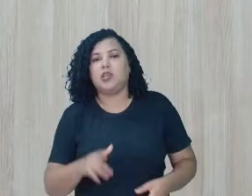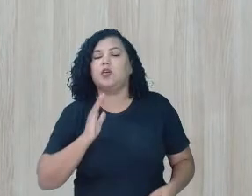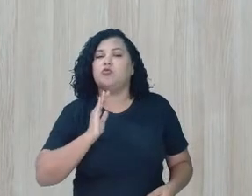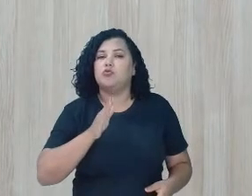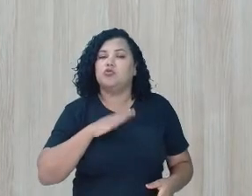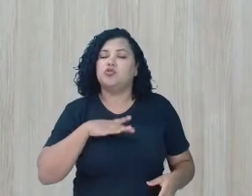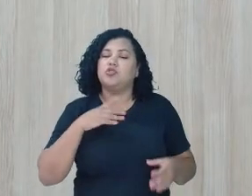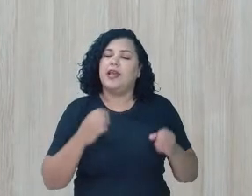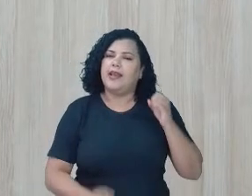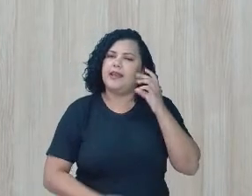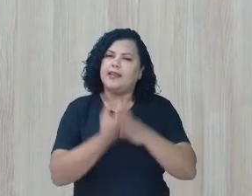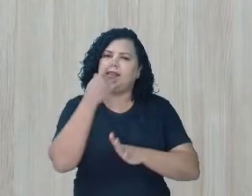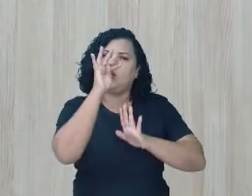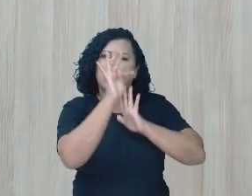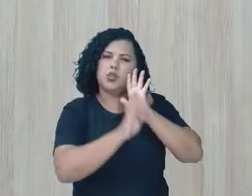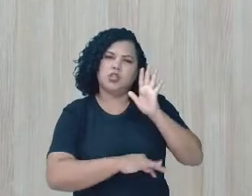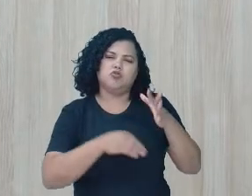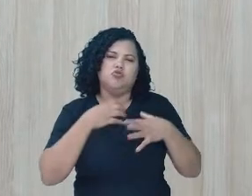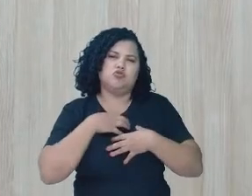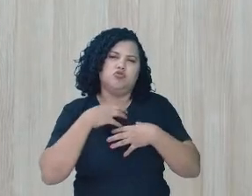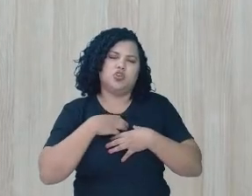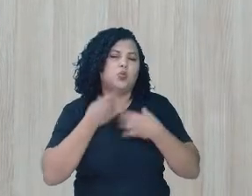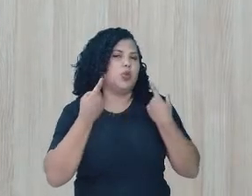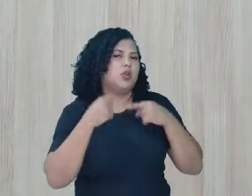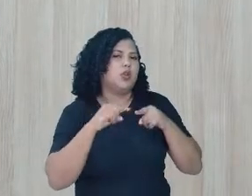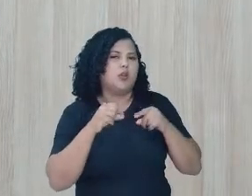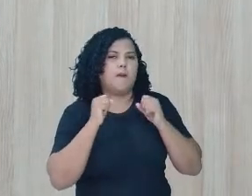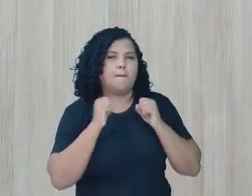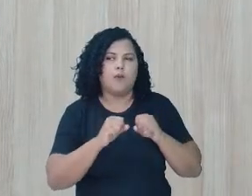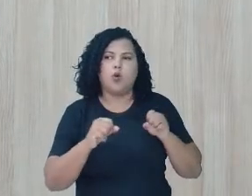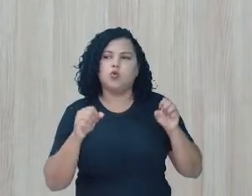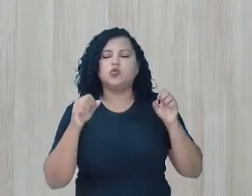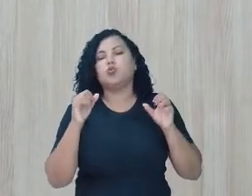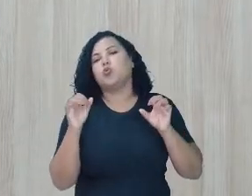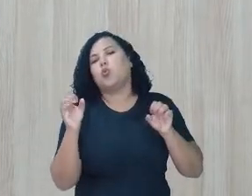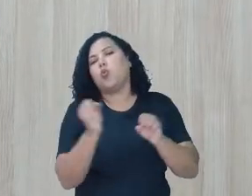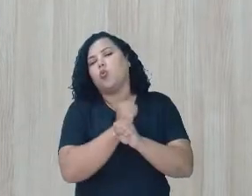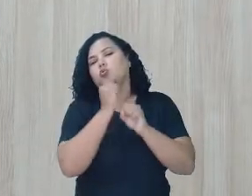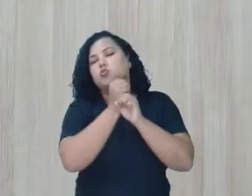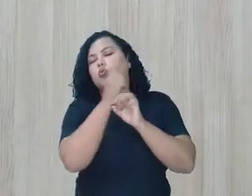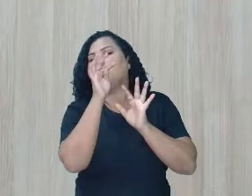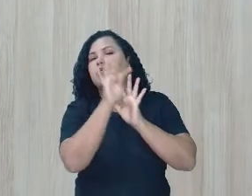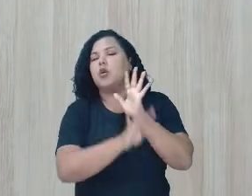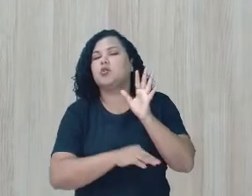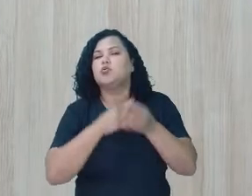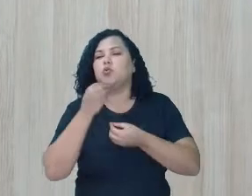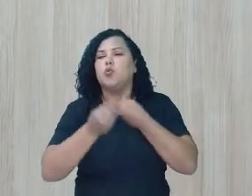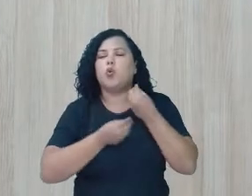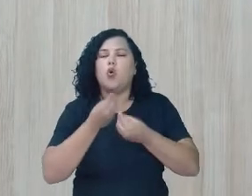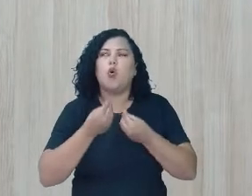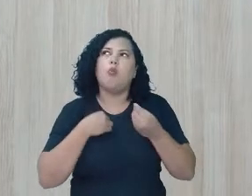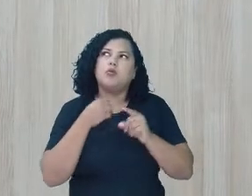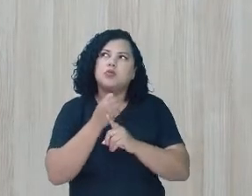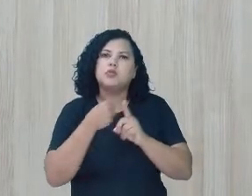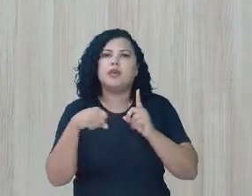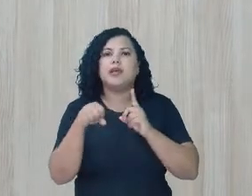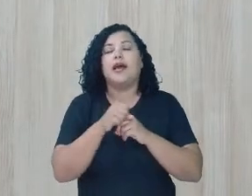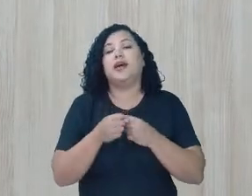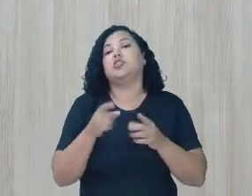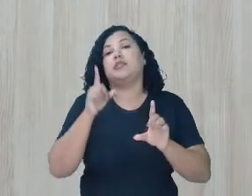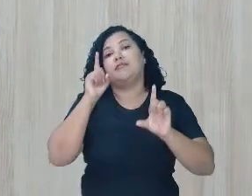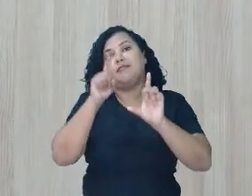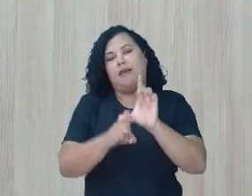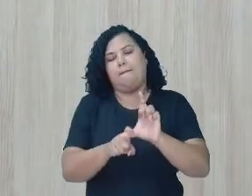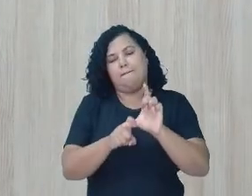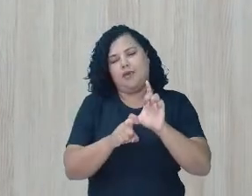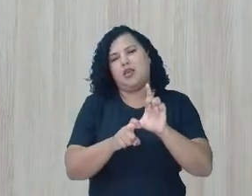meu texto de forma crítica, eu posso construir um texto pensando em como a sociedade está dependente do